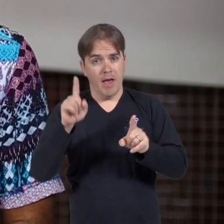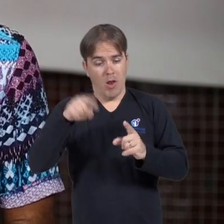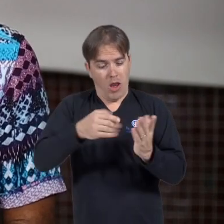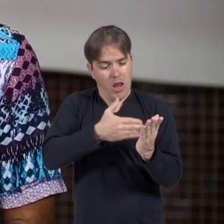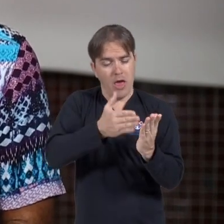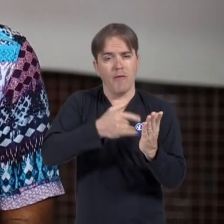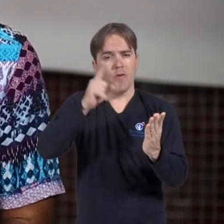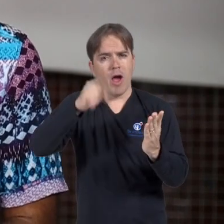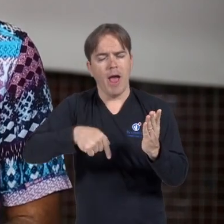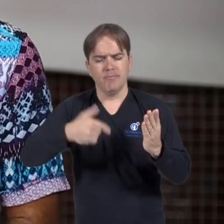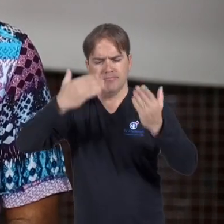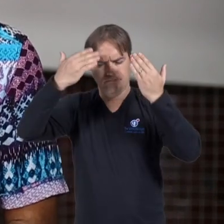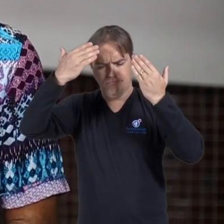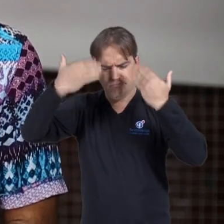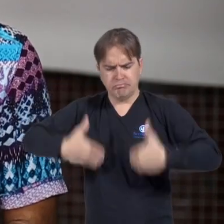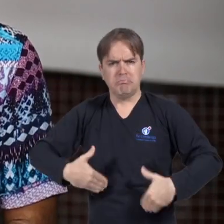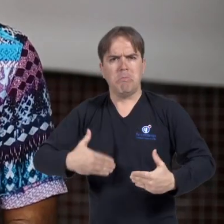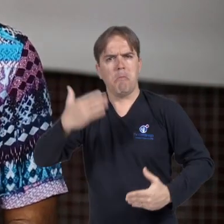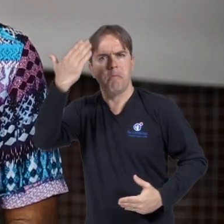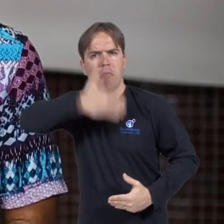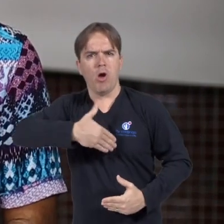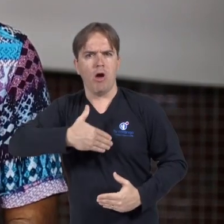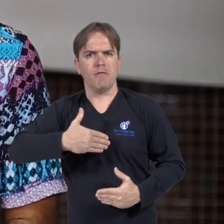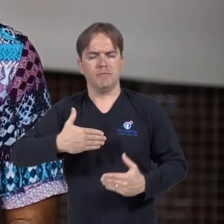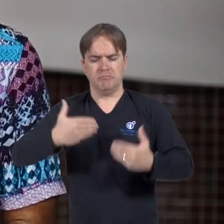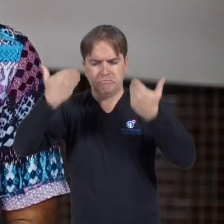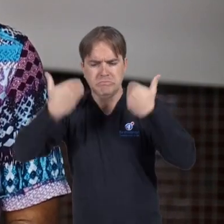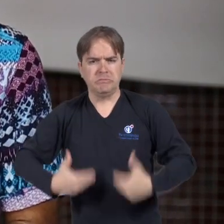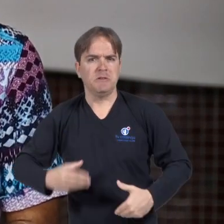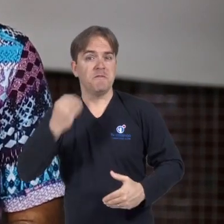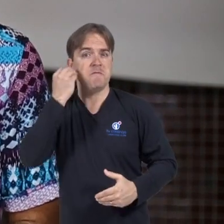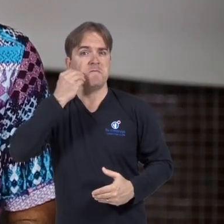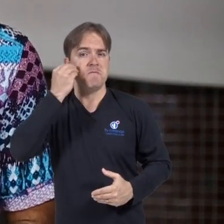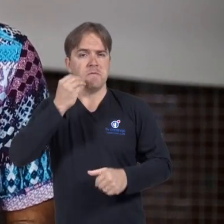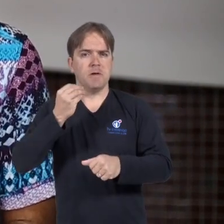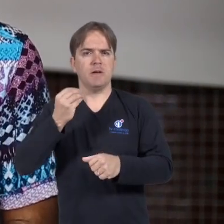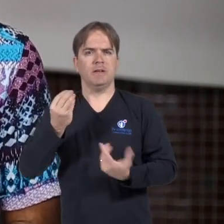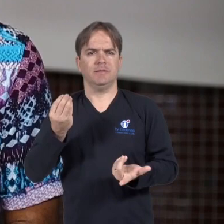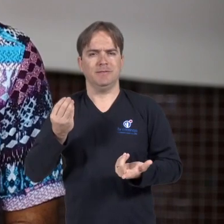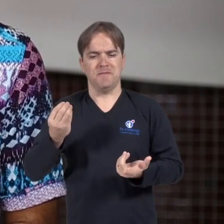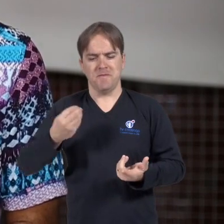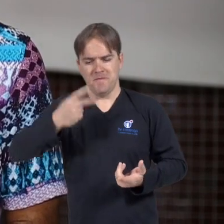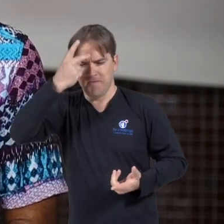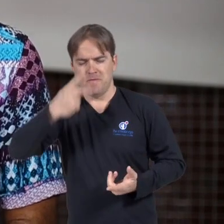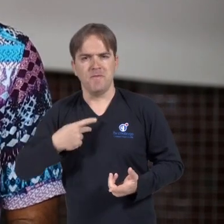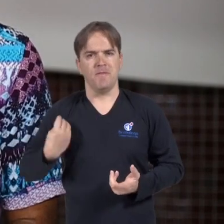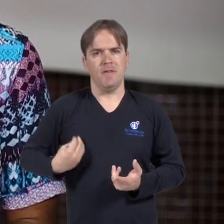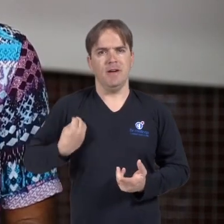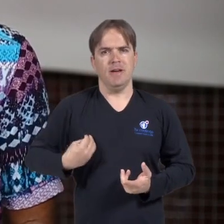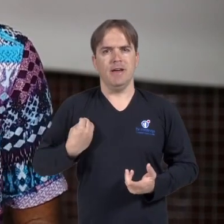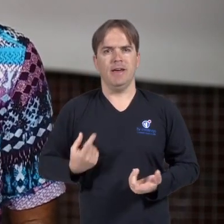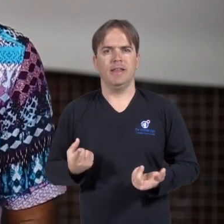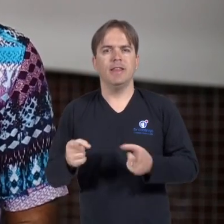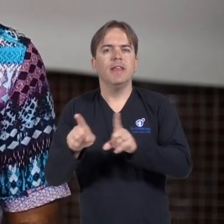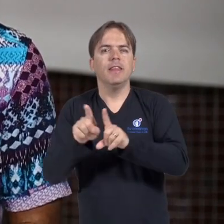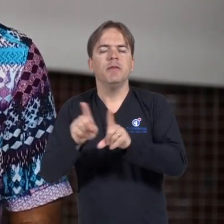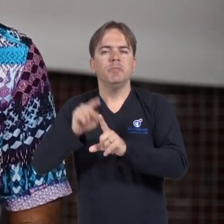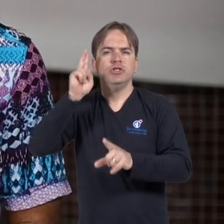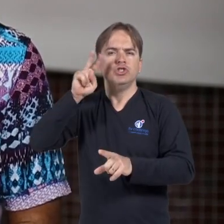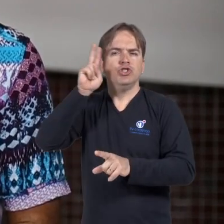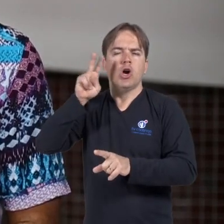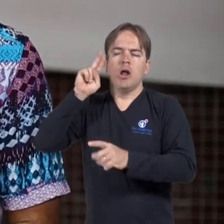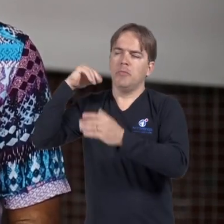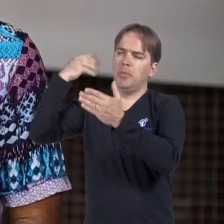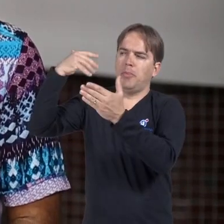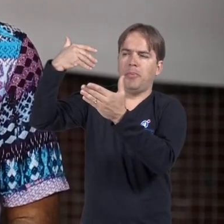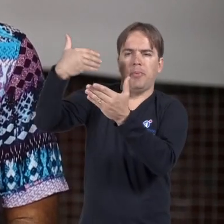Então, eu trago tanto minhas experiências pessoais na minha história no contexto da educação,